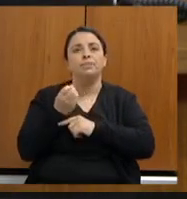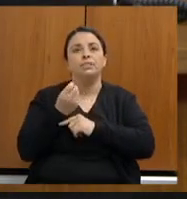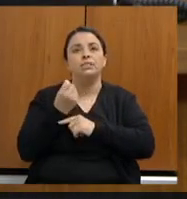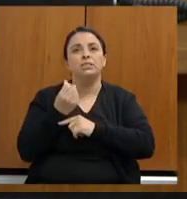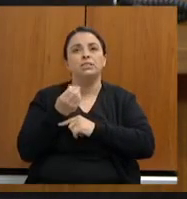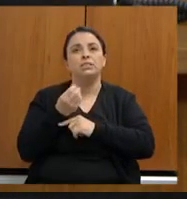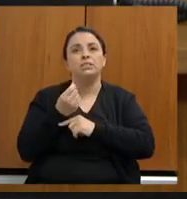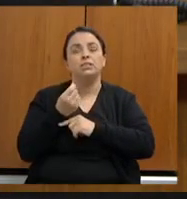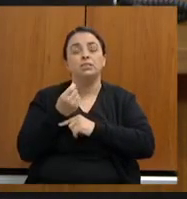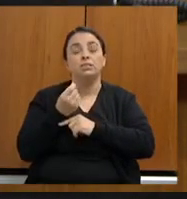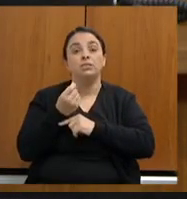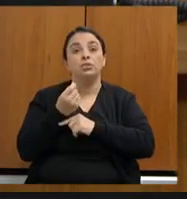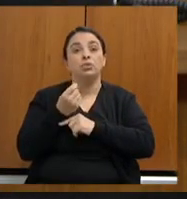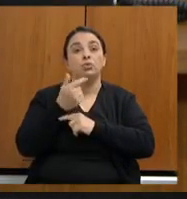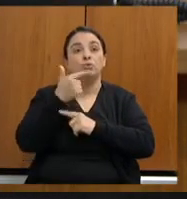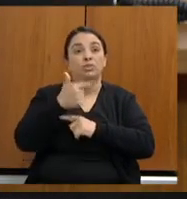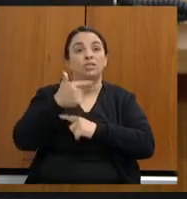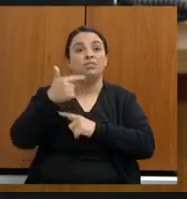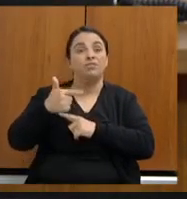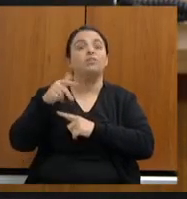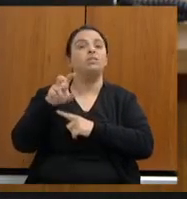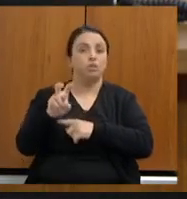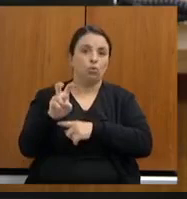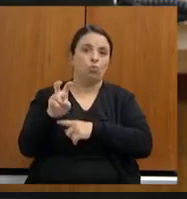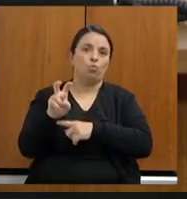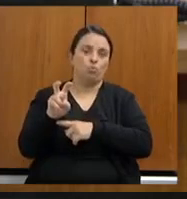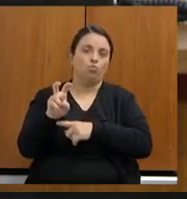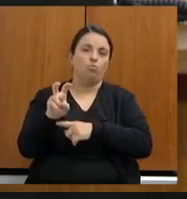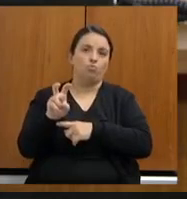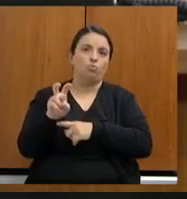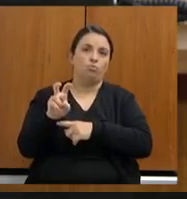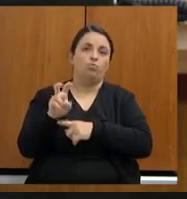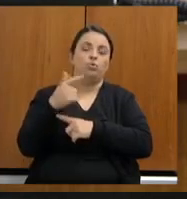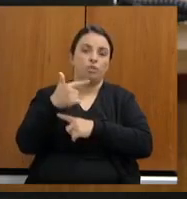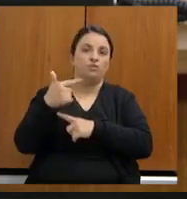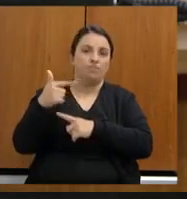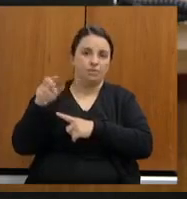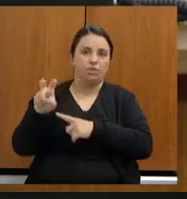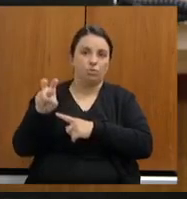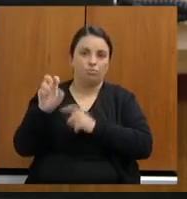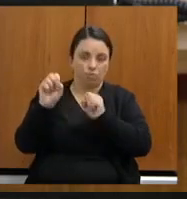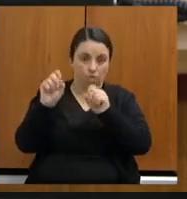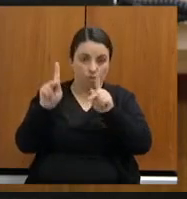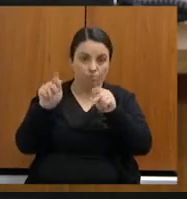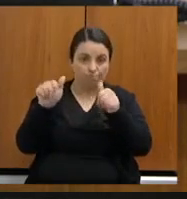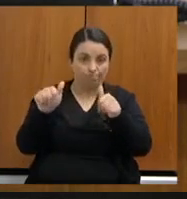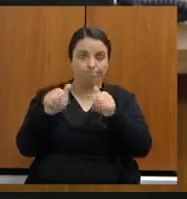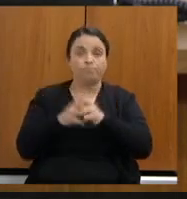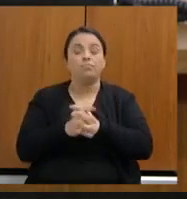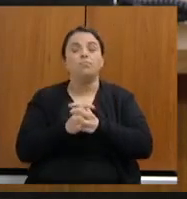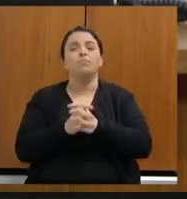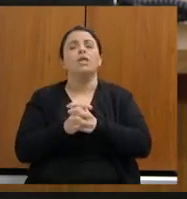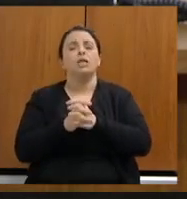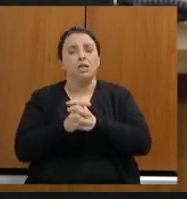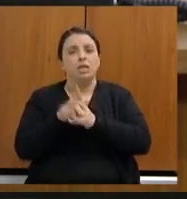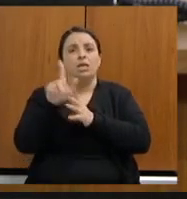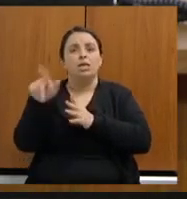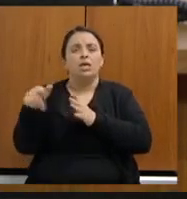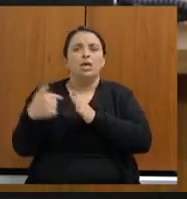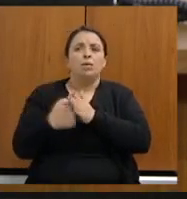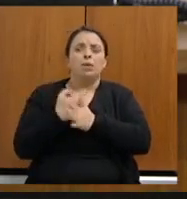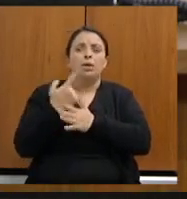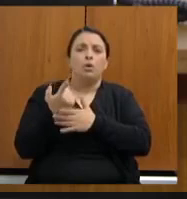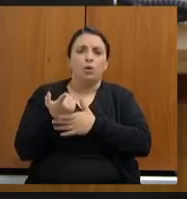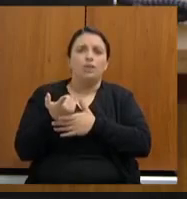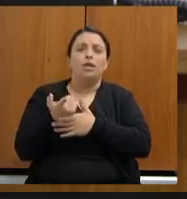as 225 225 Ok bom ainda